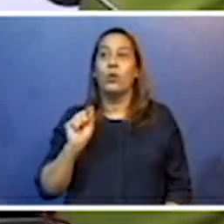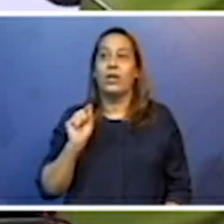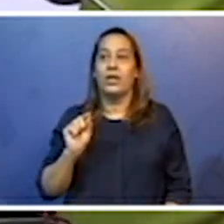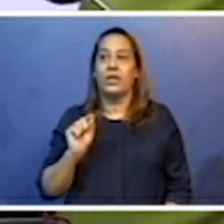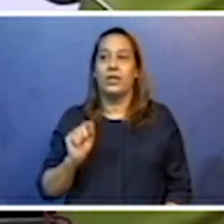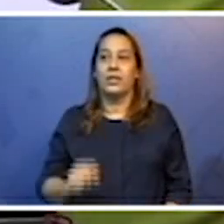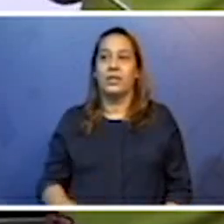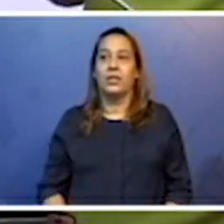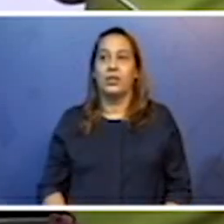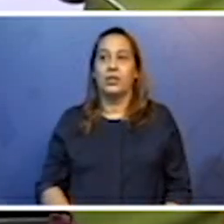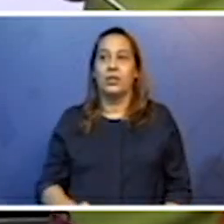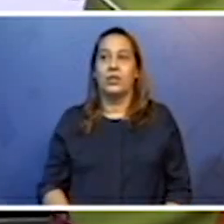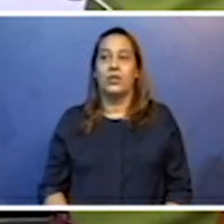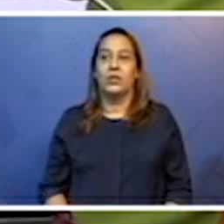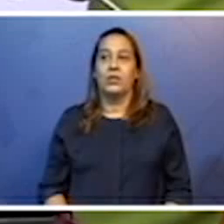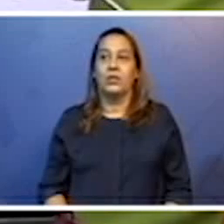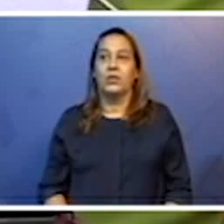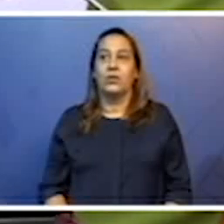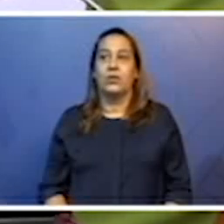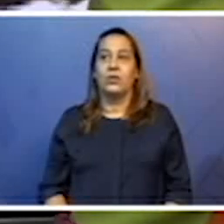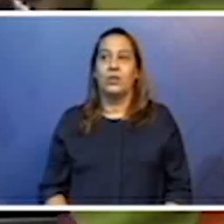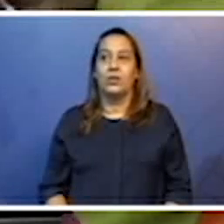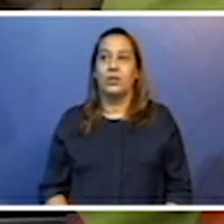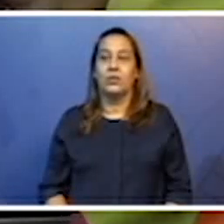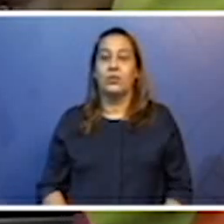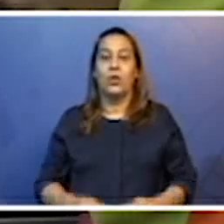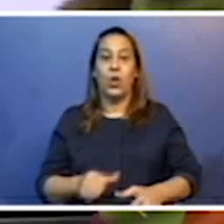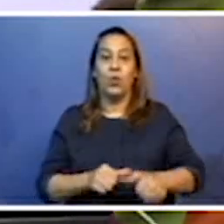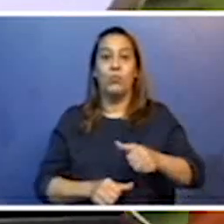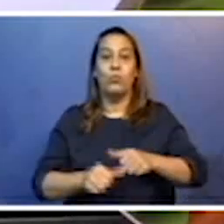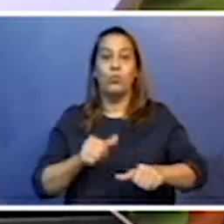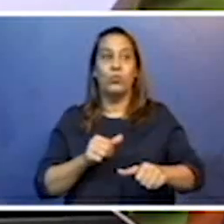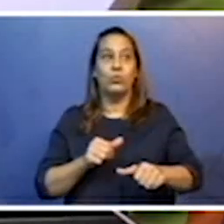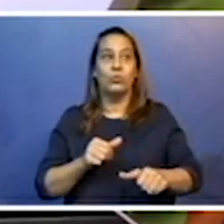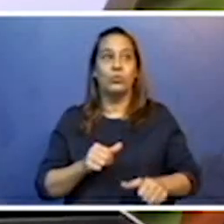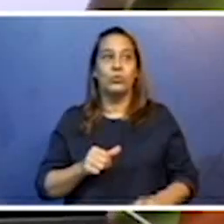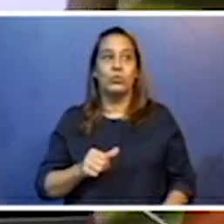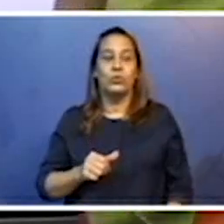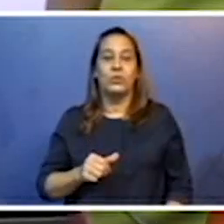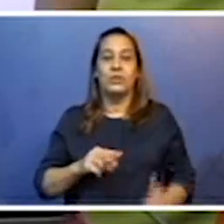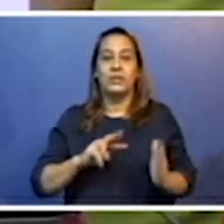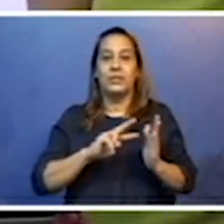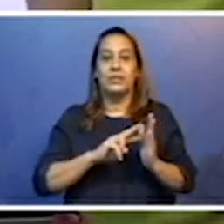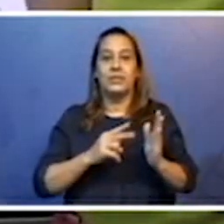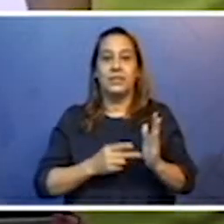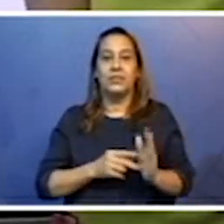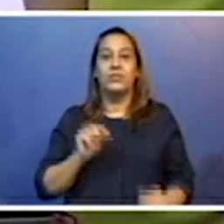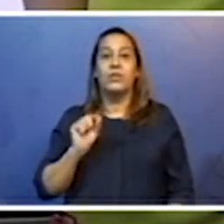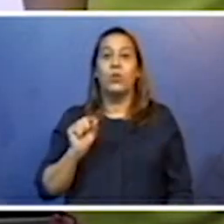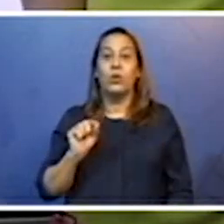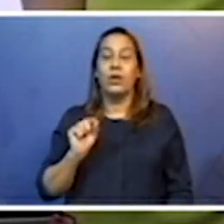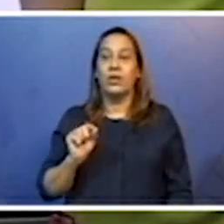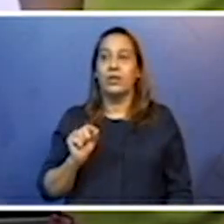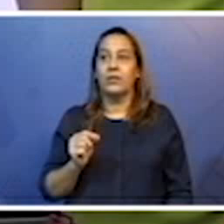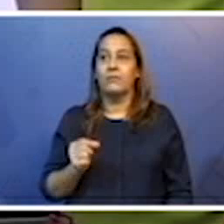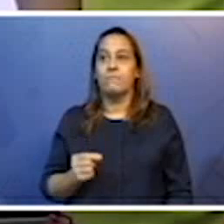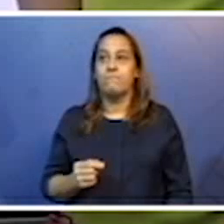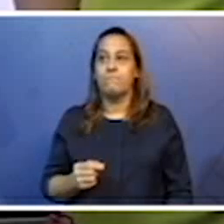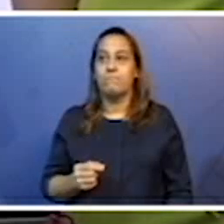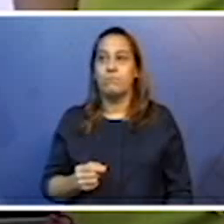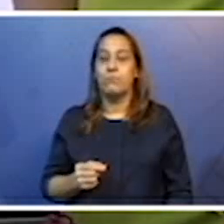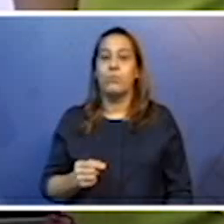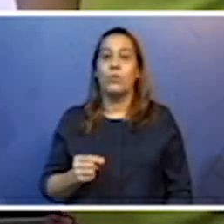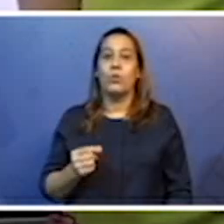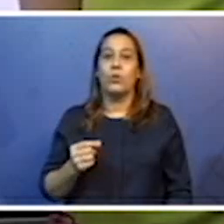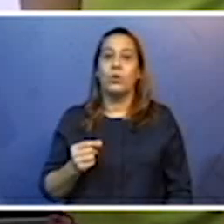1.000 gramas, quando chega no 1.000, eu mudo a unidade de medida, eu começo a falar